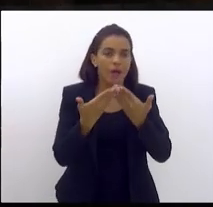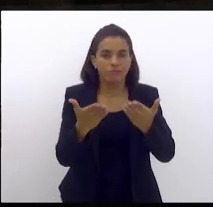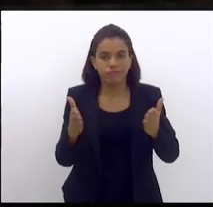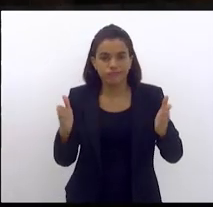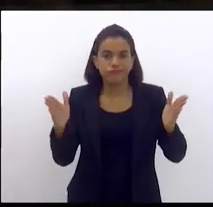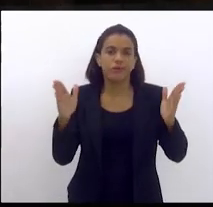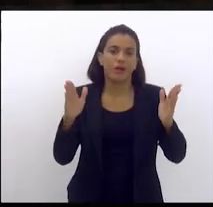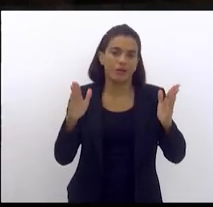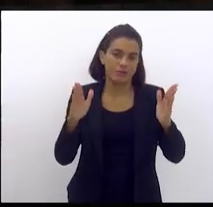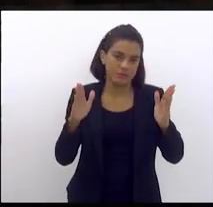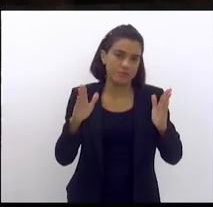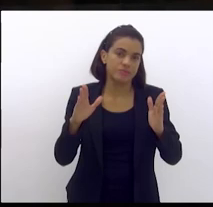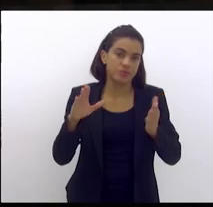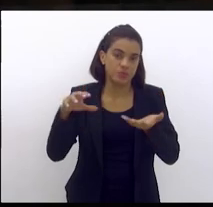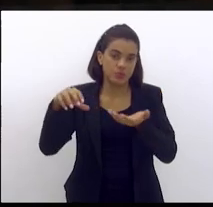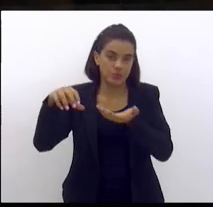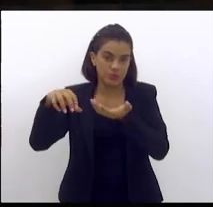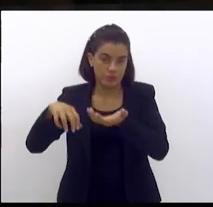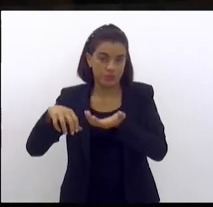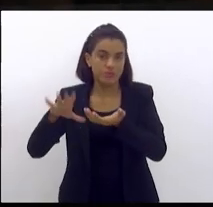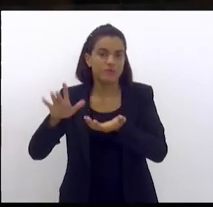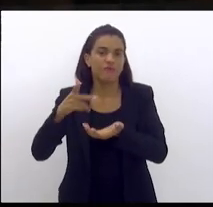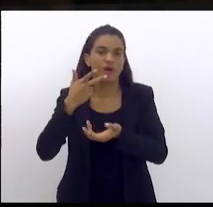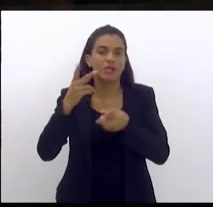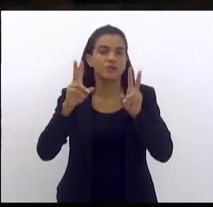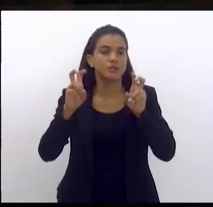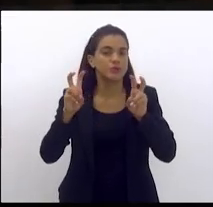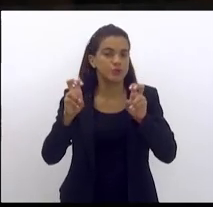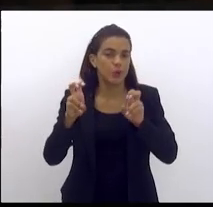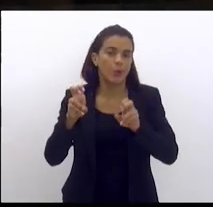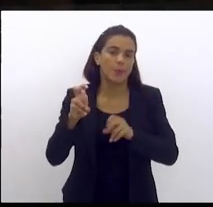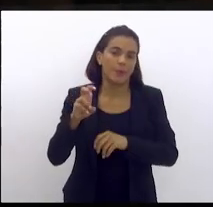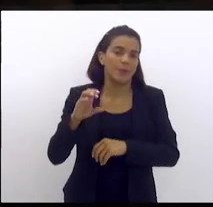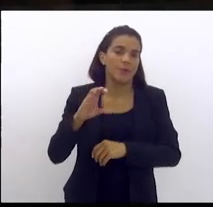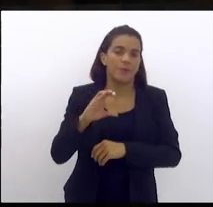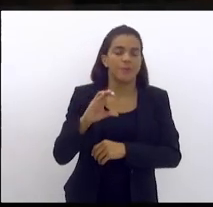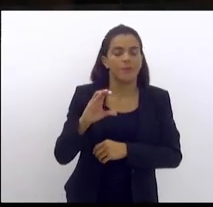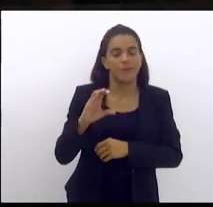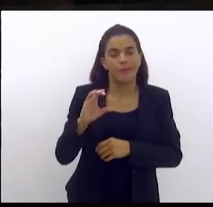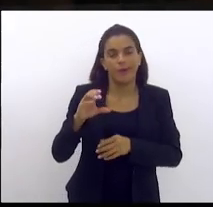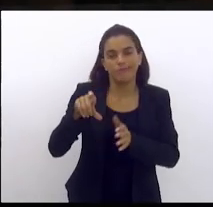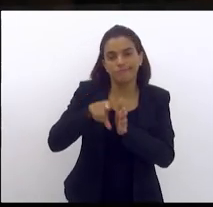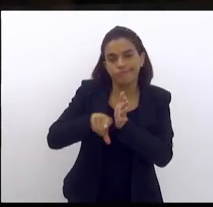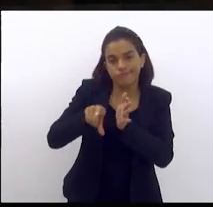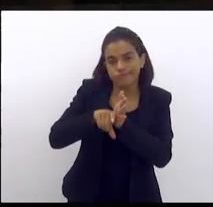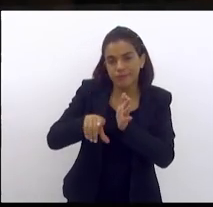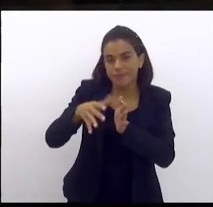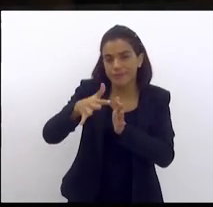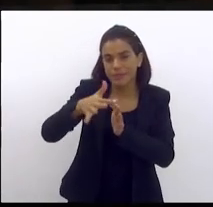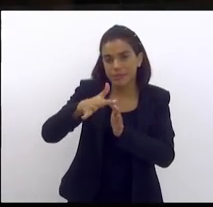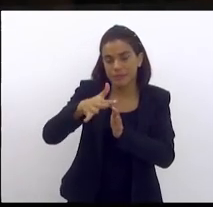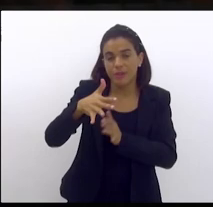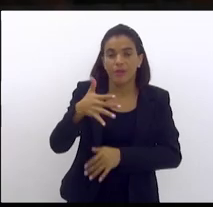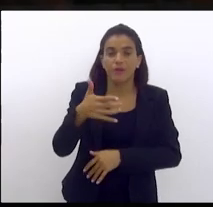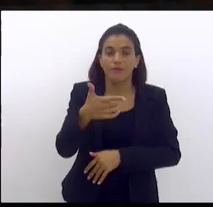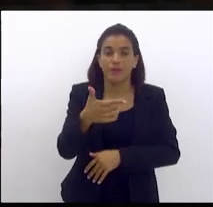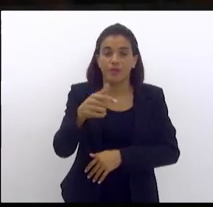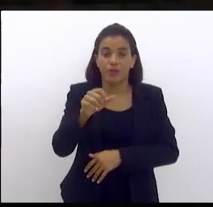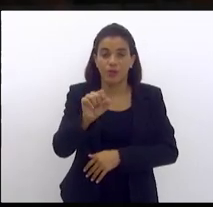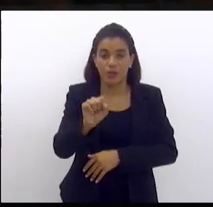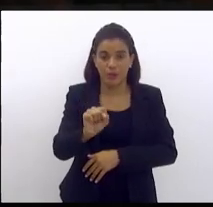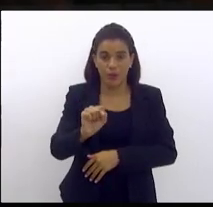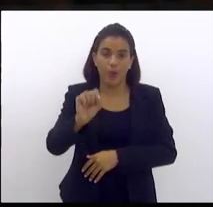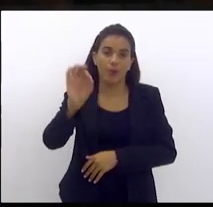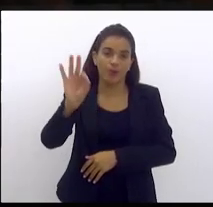Senado Federal já se fala de uma carga tributária média na ordem de 28 pontos